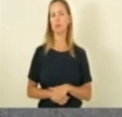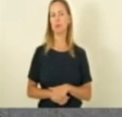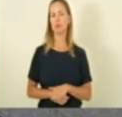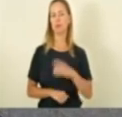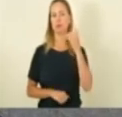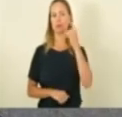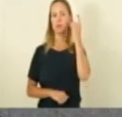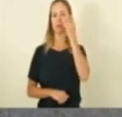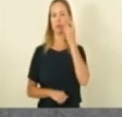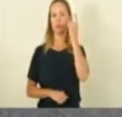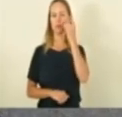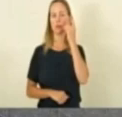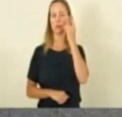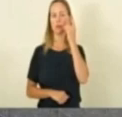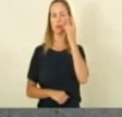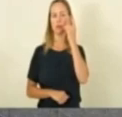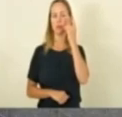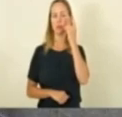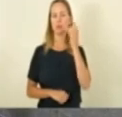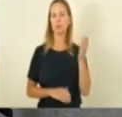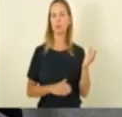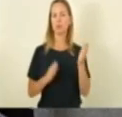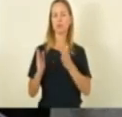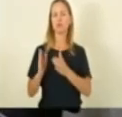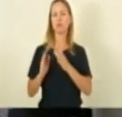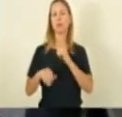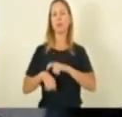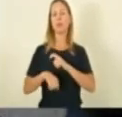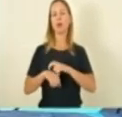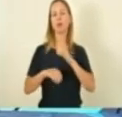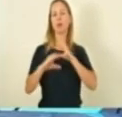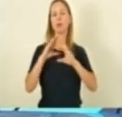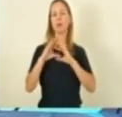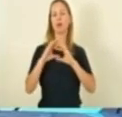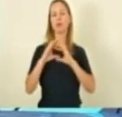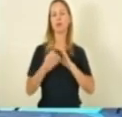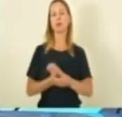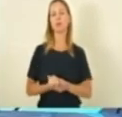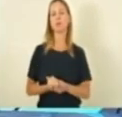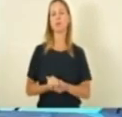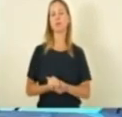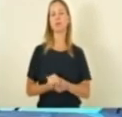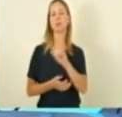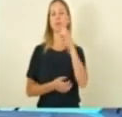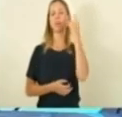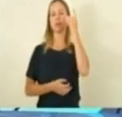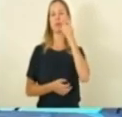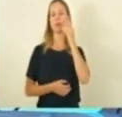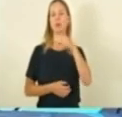Sérgio Majeski, primeiro. Deputado, passamos à fase das comunicações, deputado Sérgio Majeski.